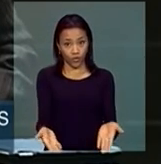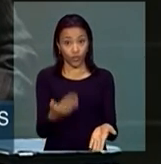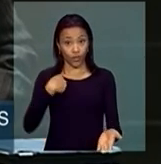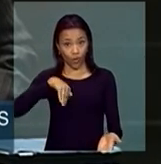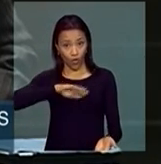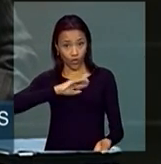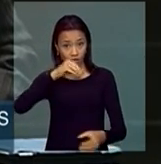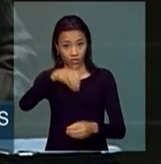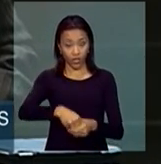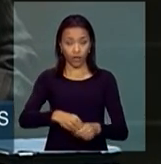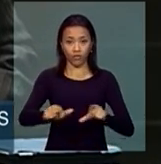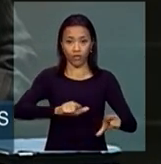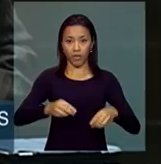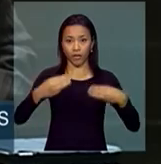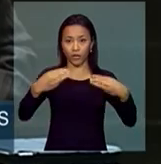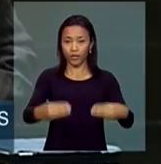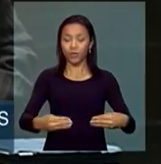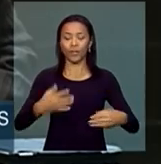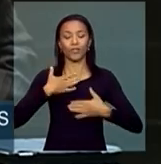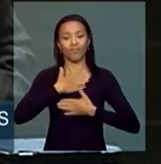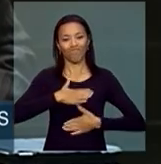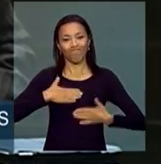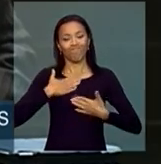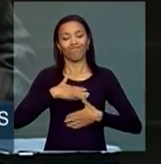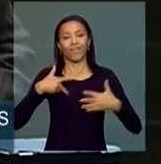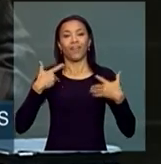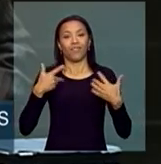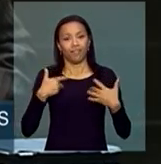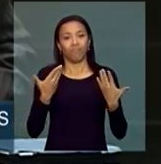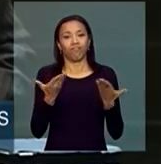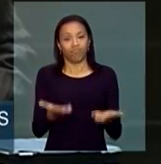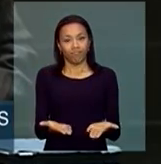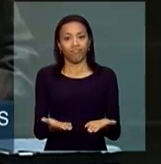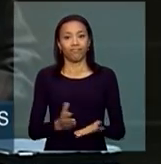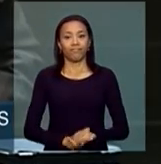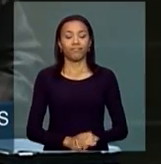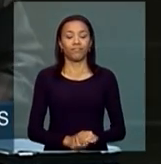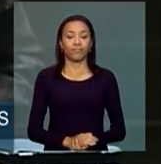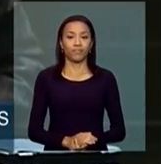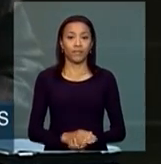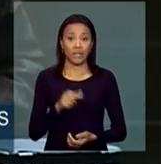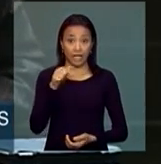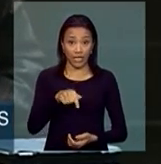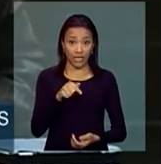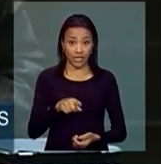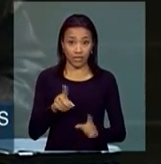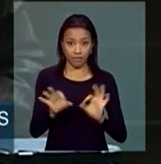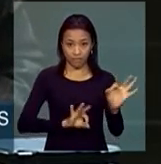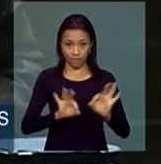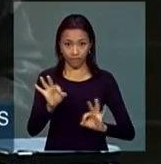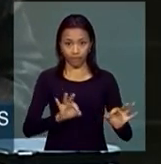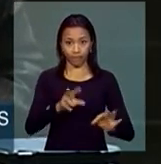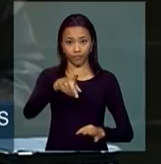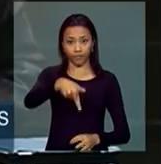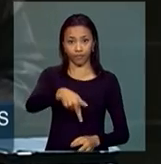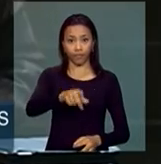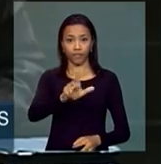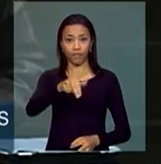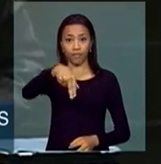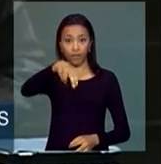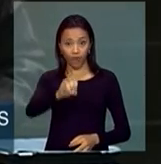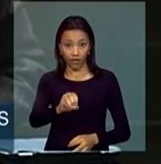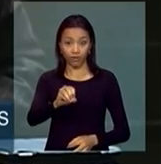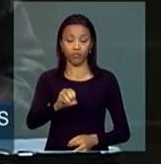muito otimistas, muito satisfeitos pela execução do plano que ora se